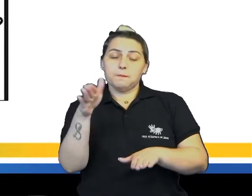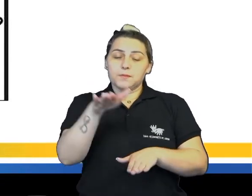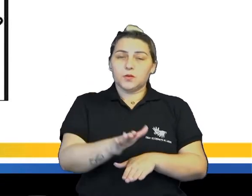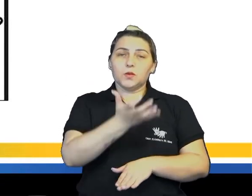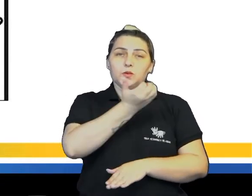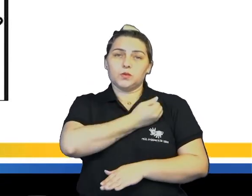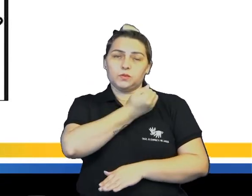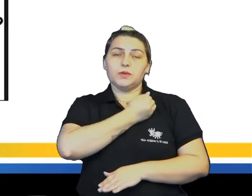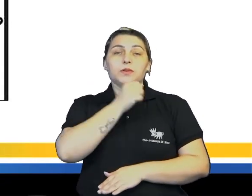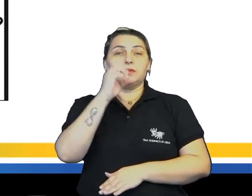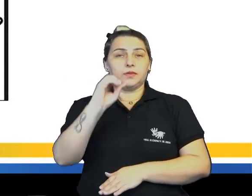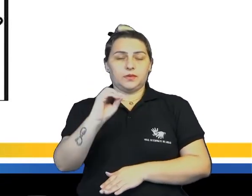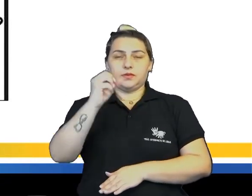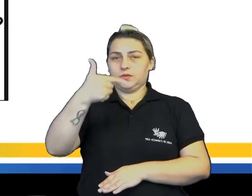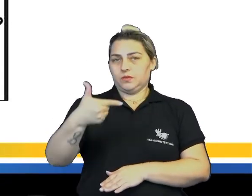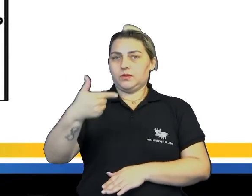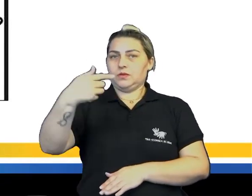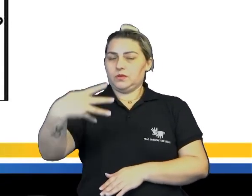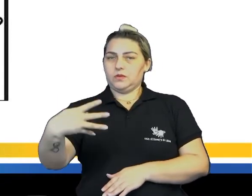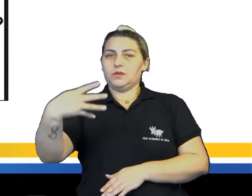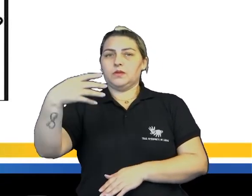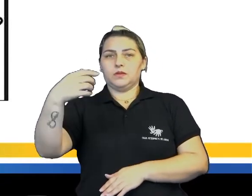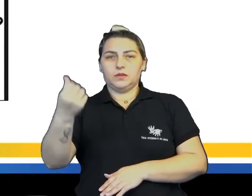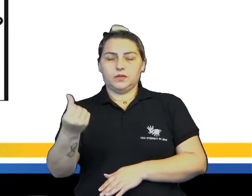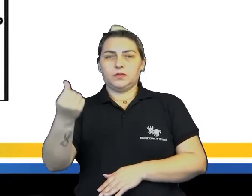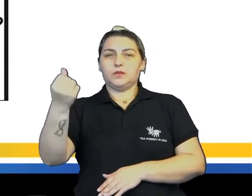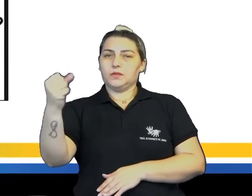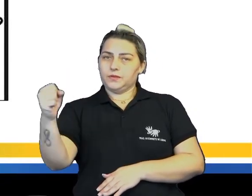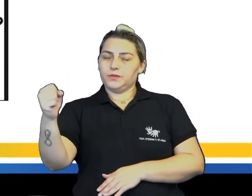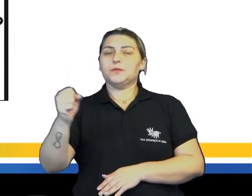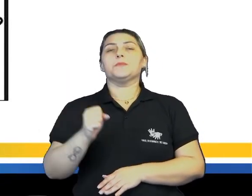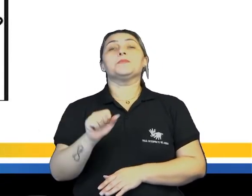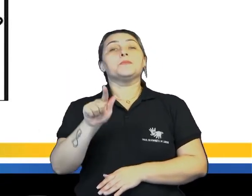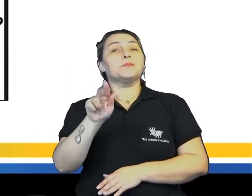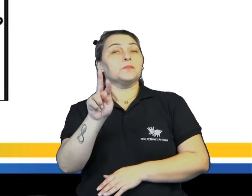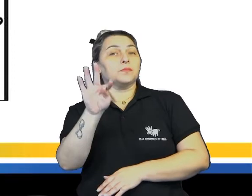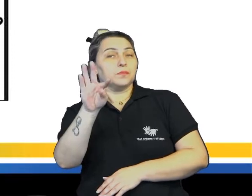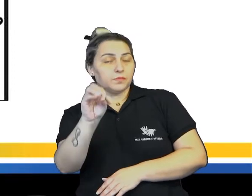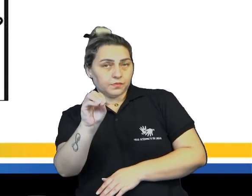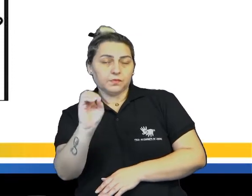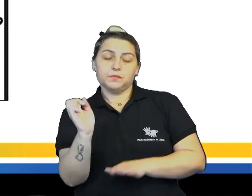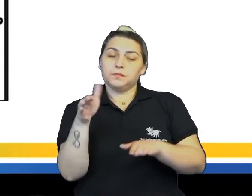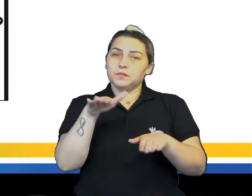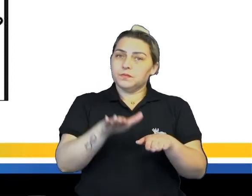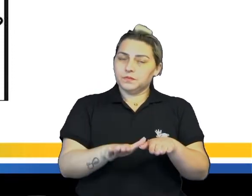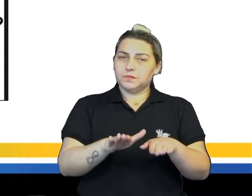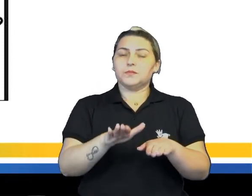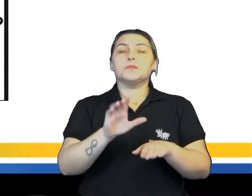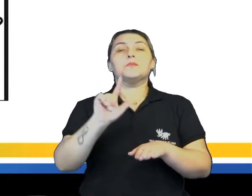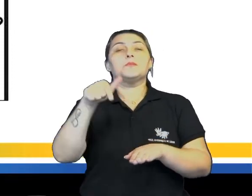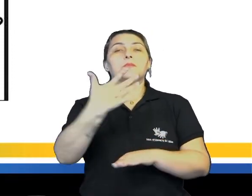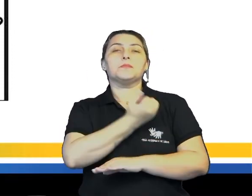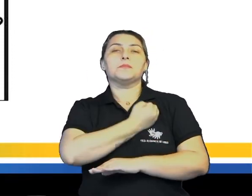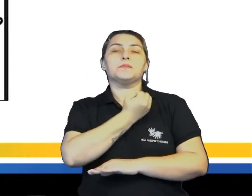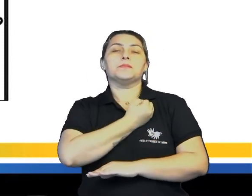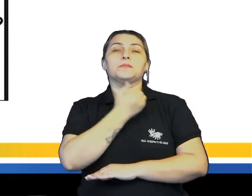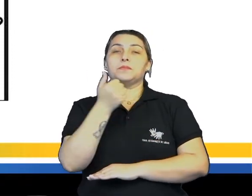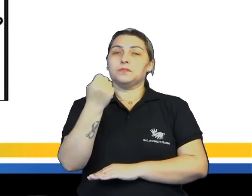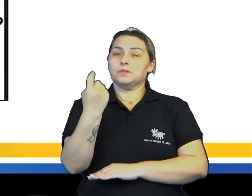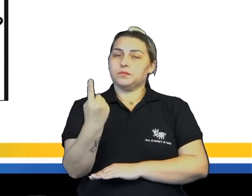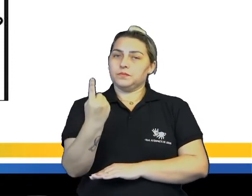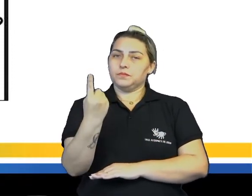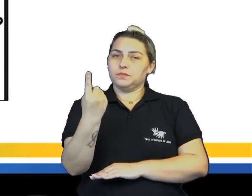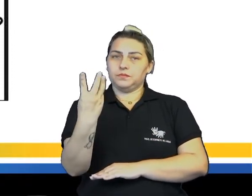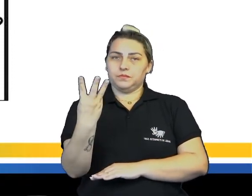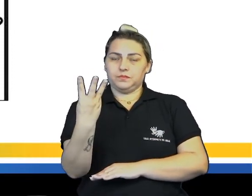nestes numerais 0, 2, 4, 6 e 8. E Guto pisou nestes outros numerais